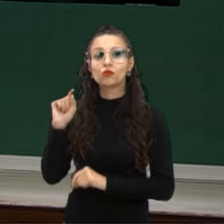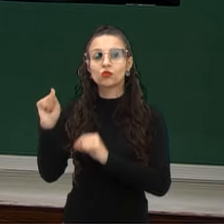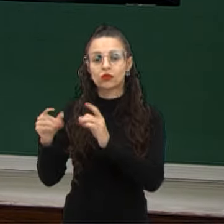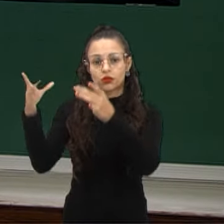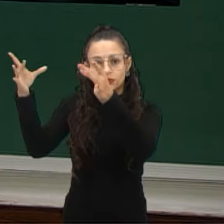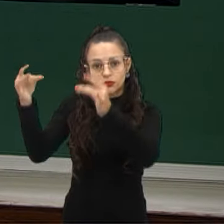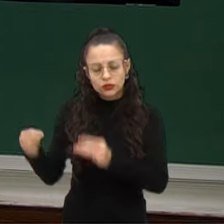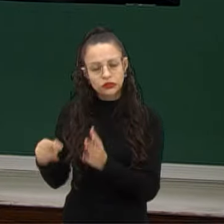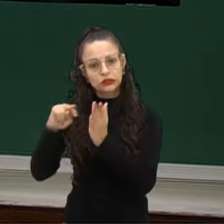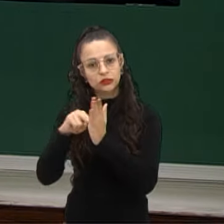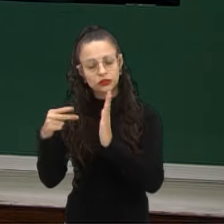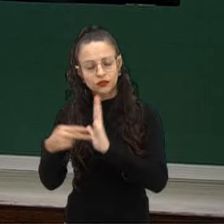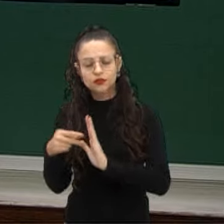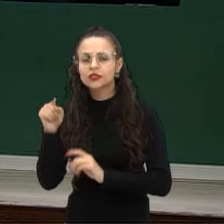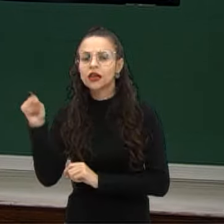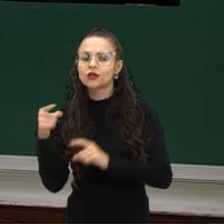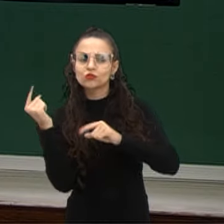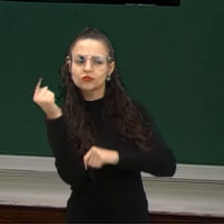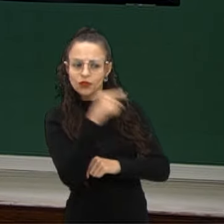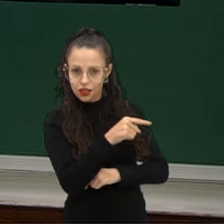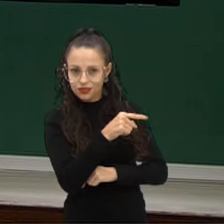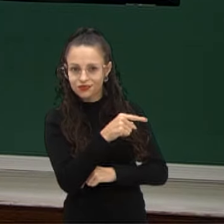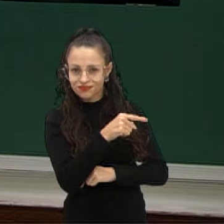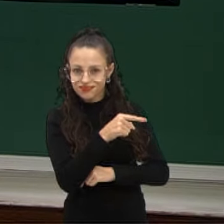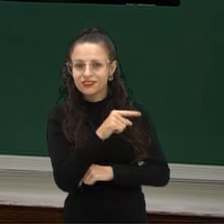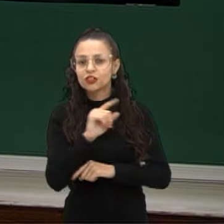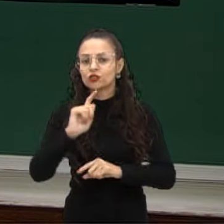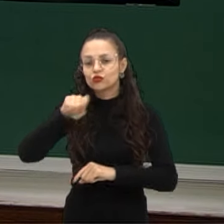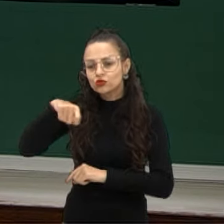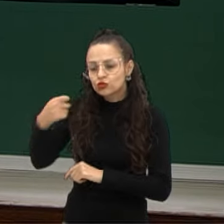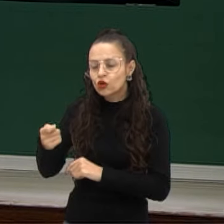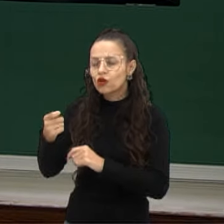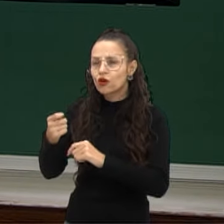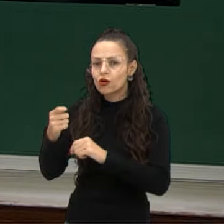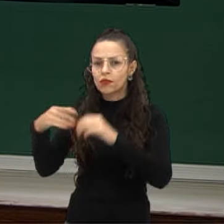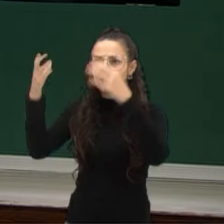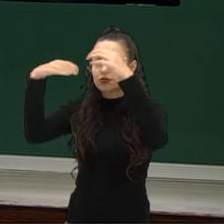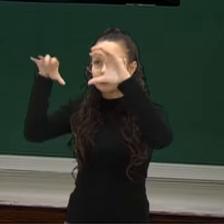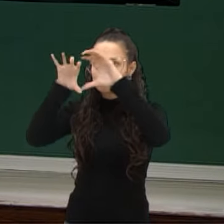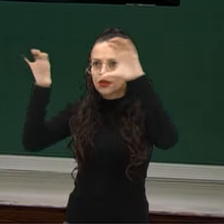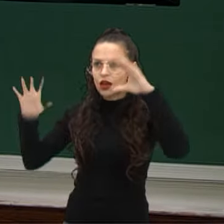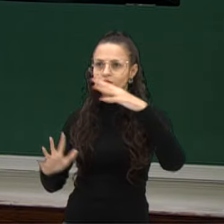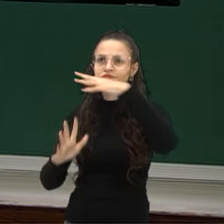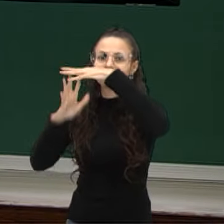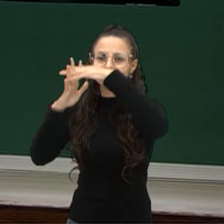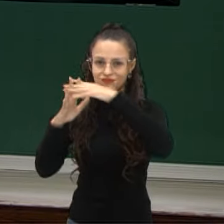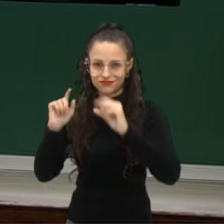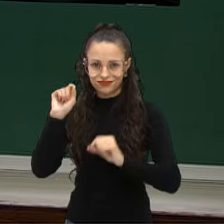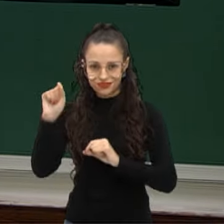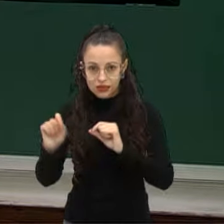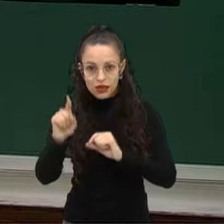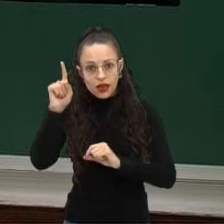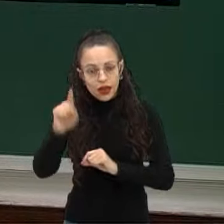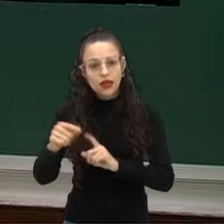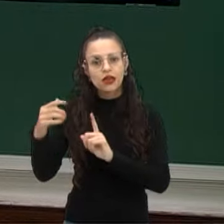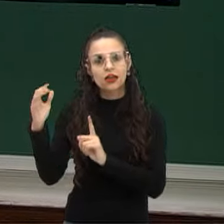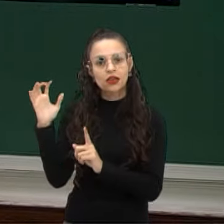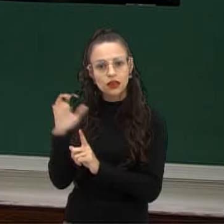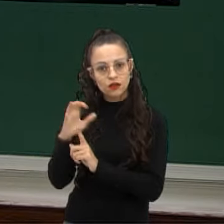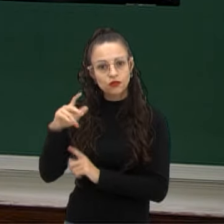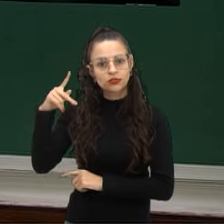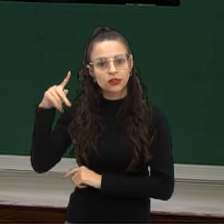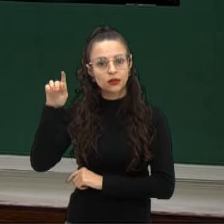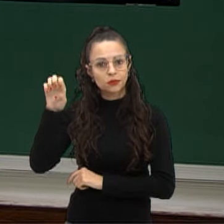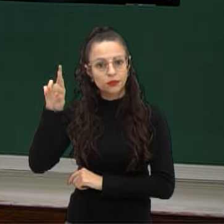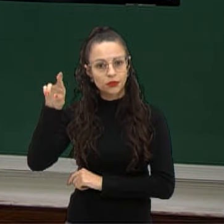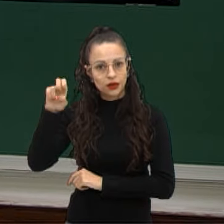descreve o significado dessas formas, aquelas que vão te levar para além do paraíso. E isso, pessoal, é uma influência persa, assim como